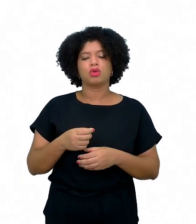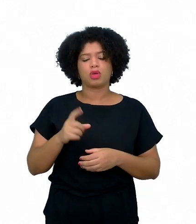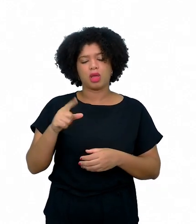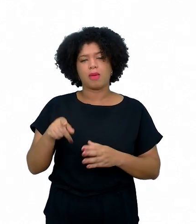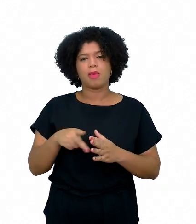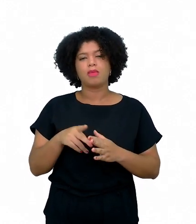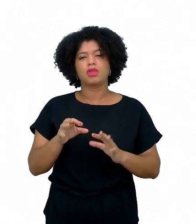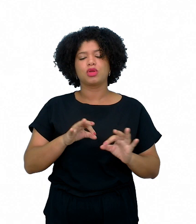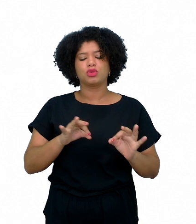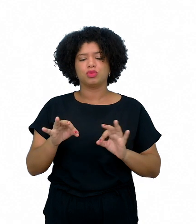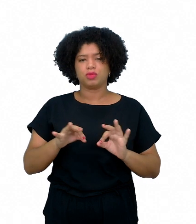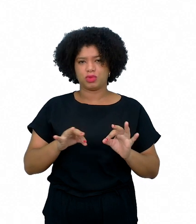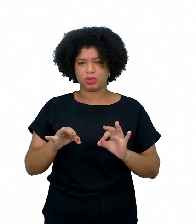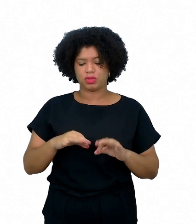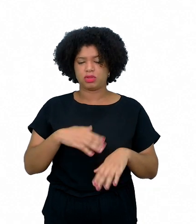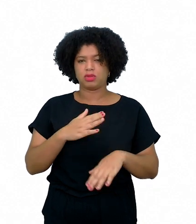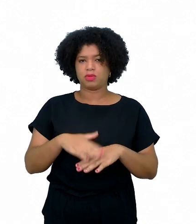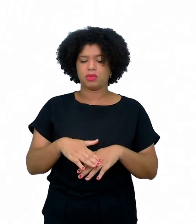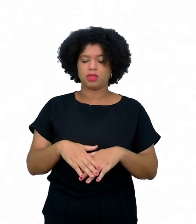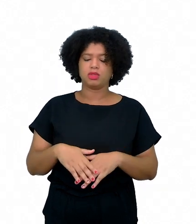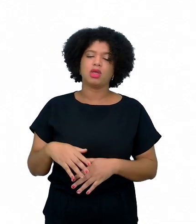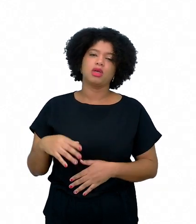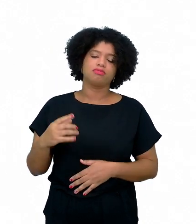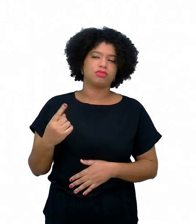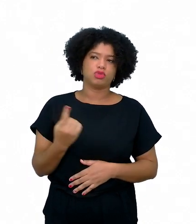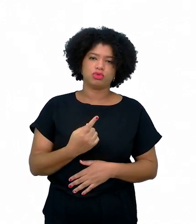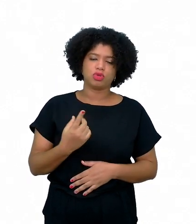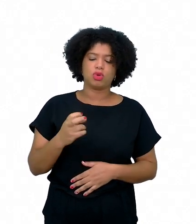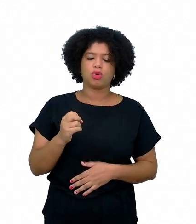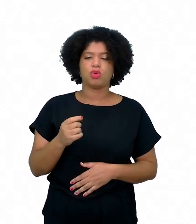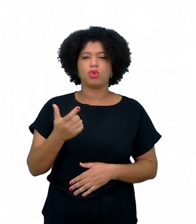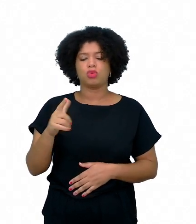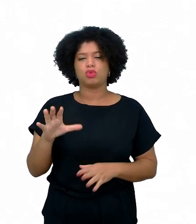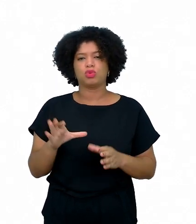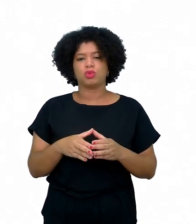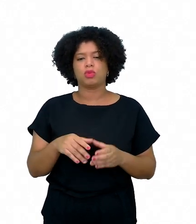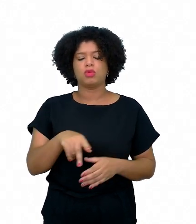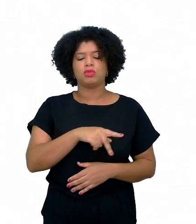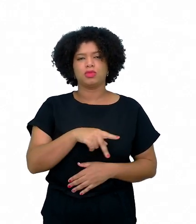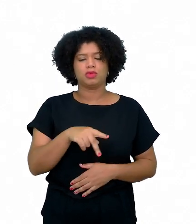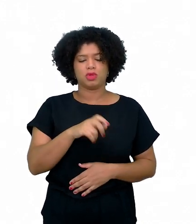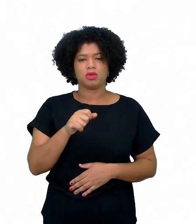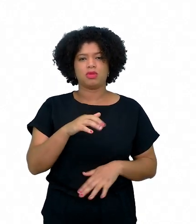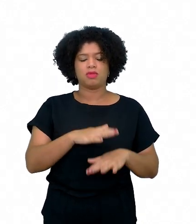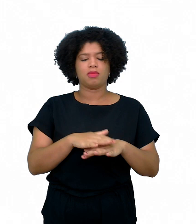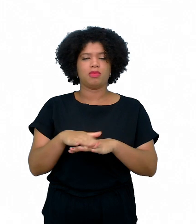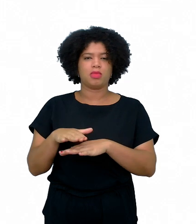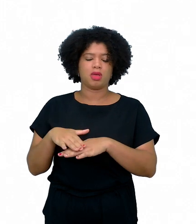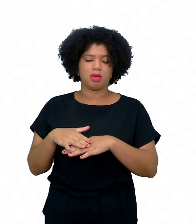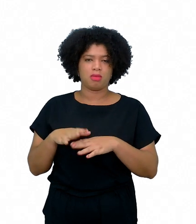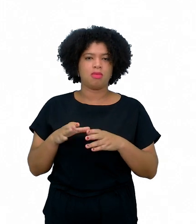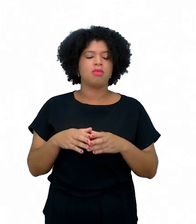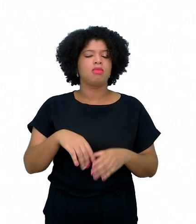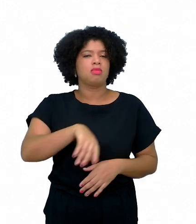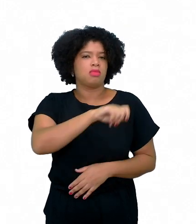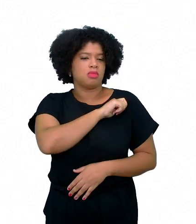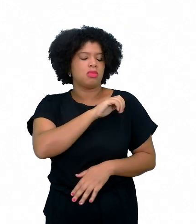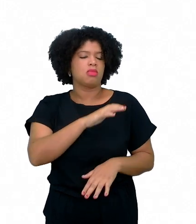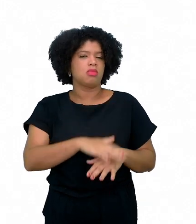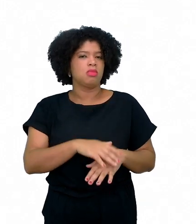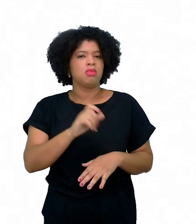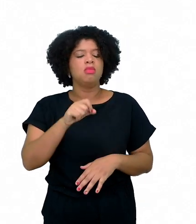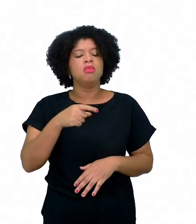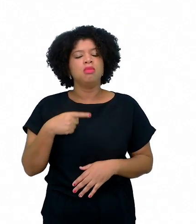é um projeto que eu, ou sozinho, ou com outros professores, estou propondo para os estudantes, para olhar